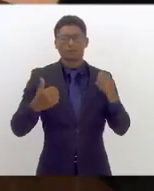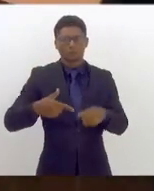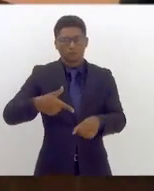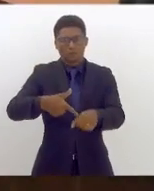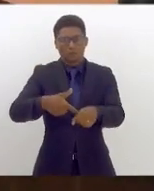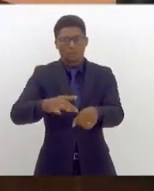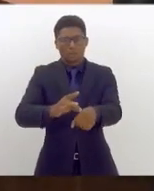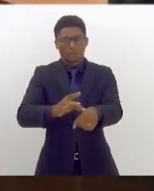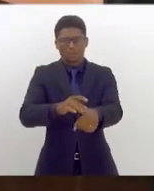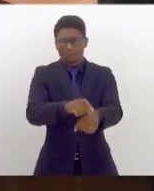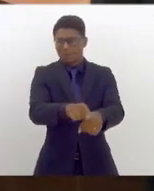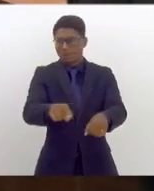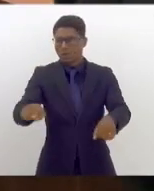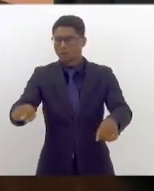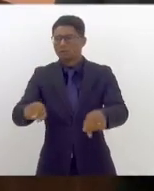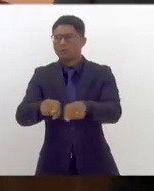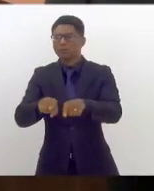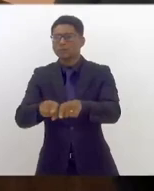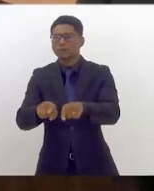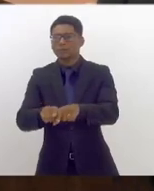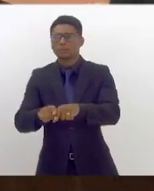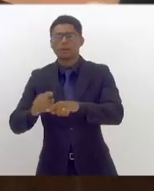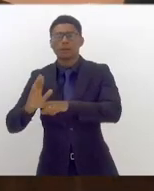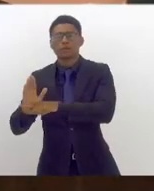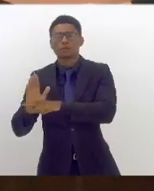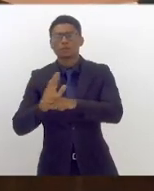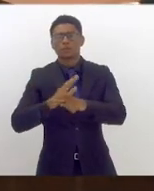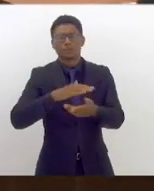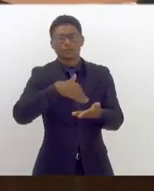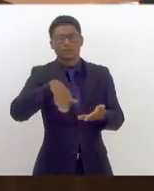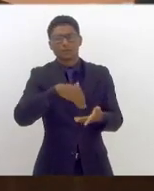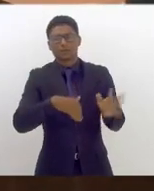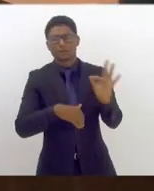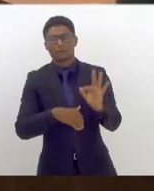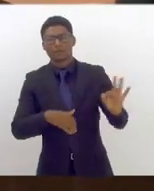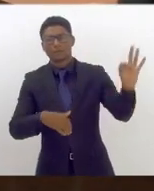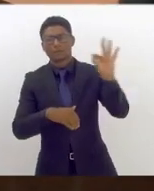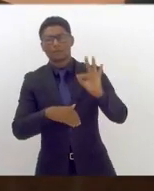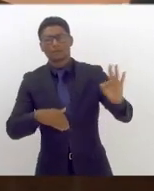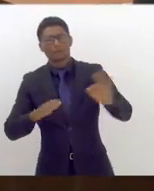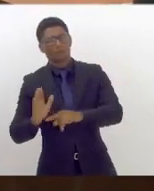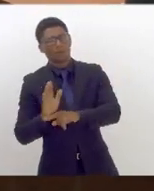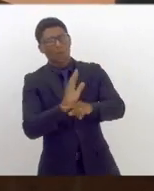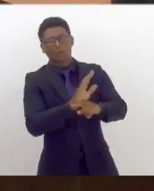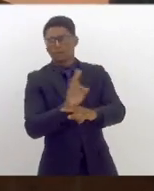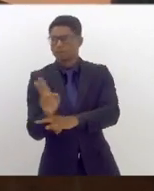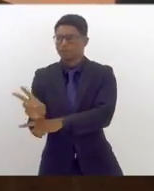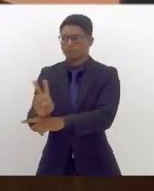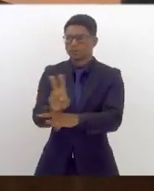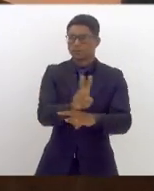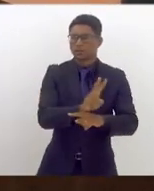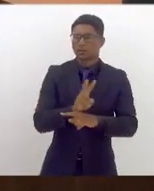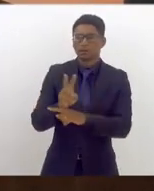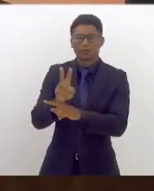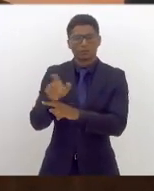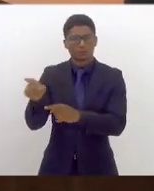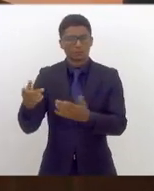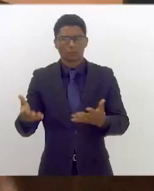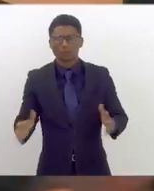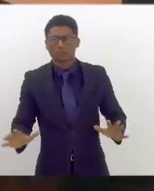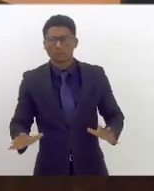nem para ajudar a secretaria de fazenda a fiscalizar os repasse das participações